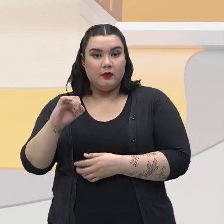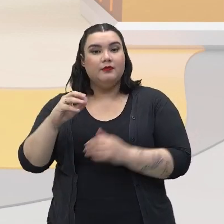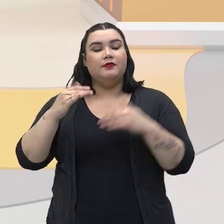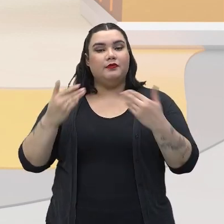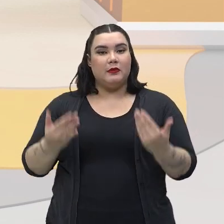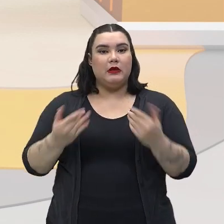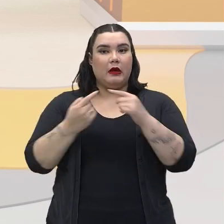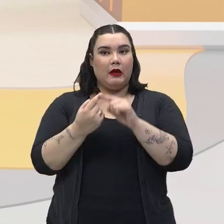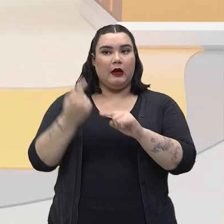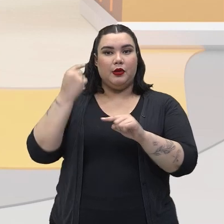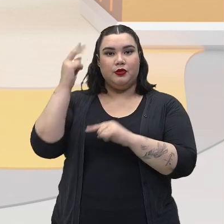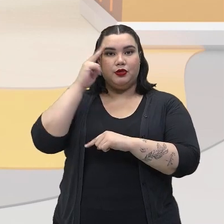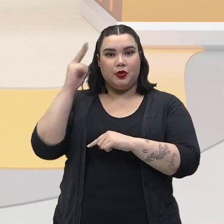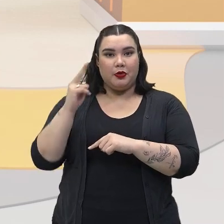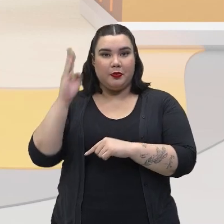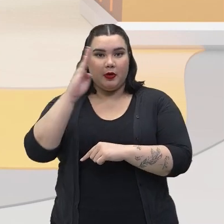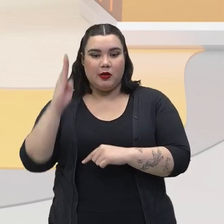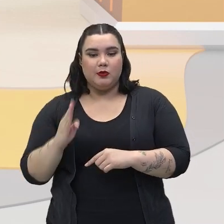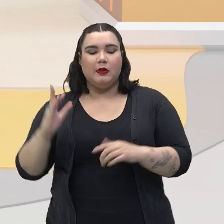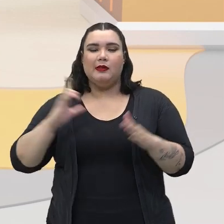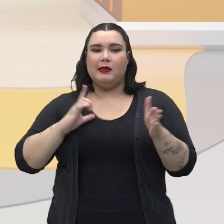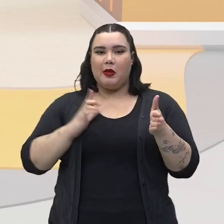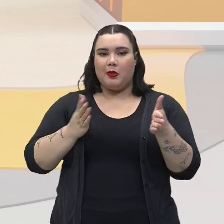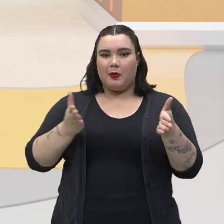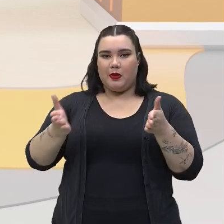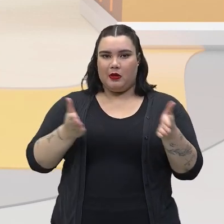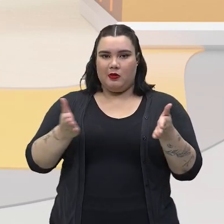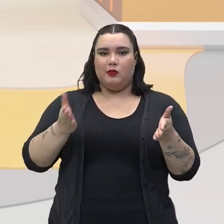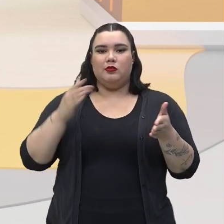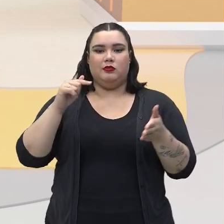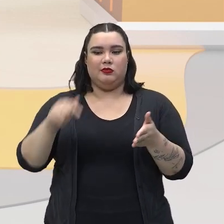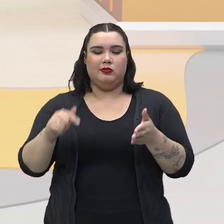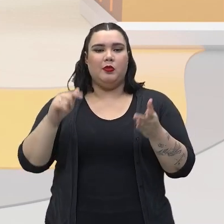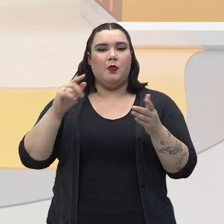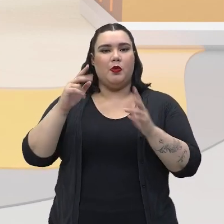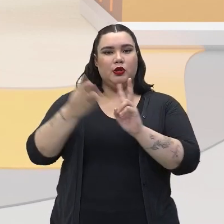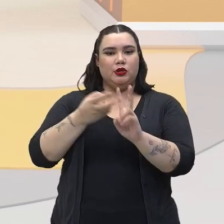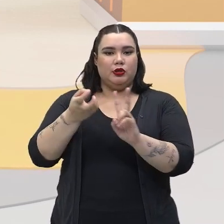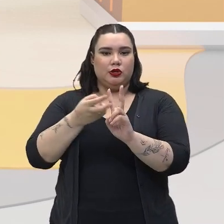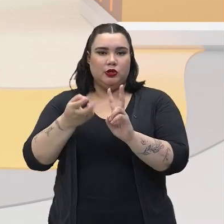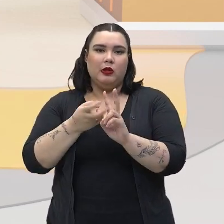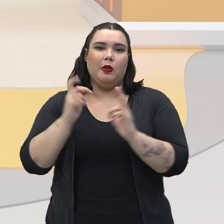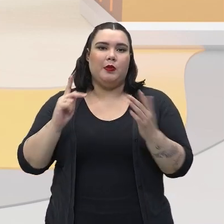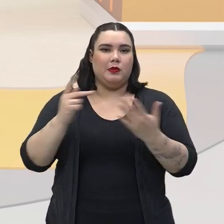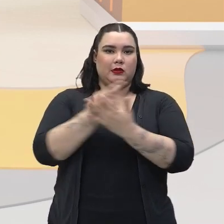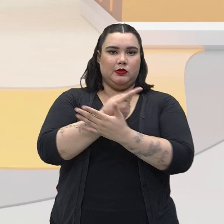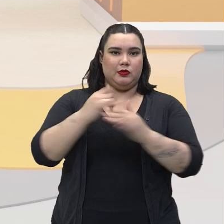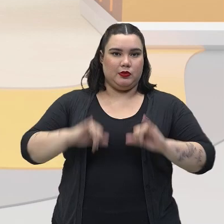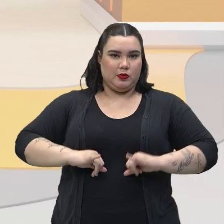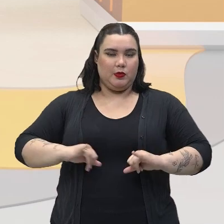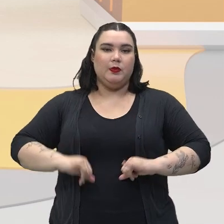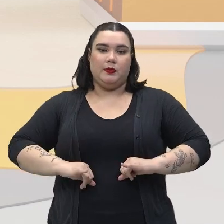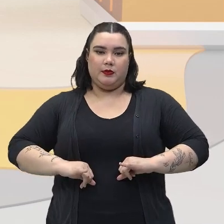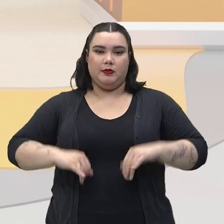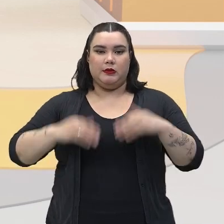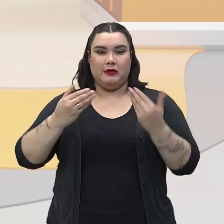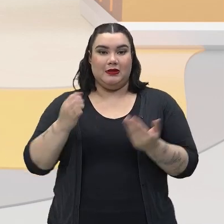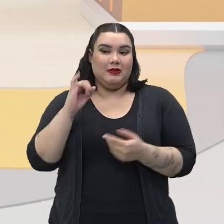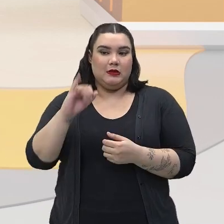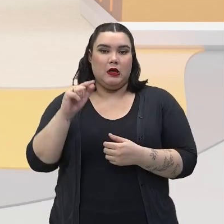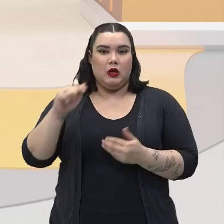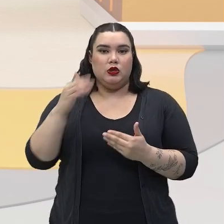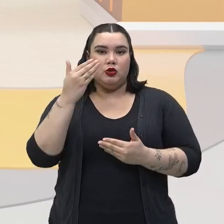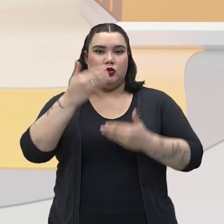boa parte da história do Brasil em relação aos indígenas em determinados momentos, quando principalmente se opunha aos interesses